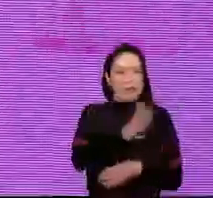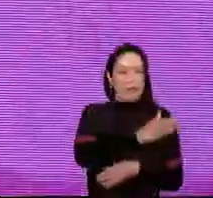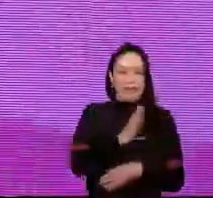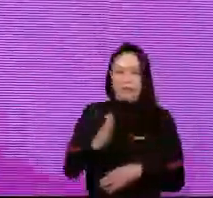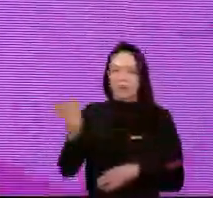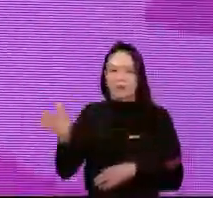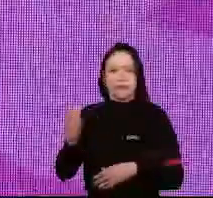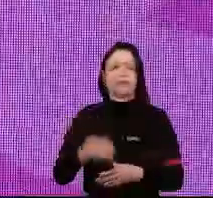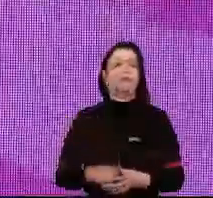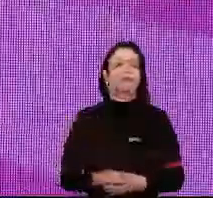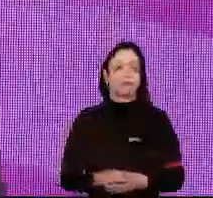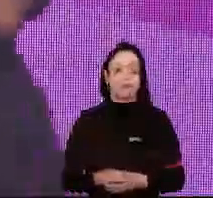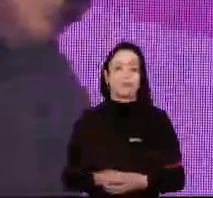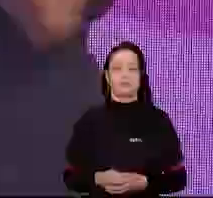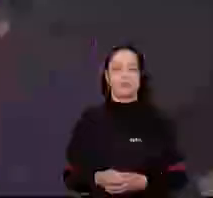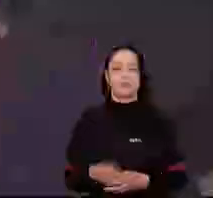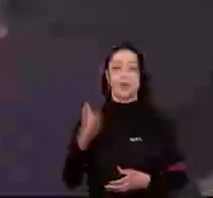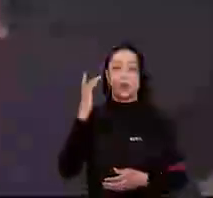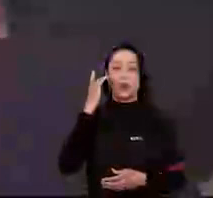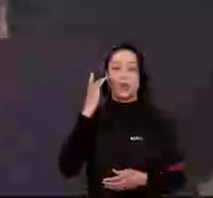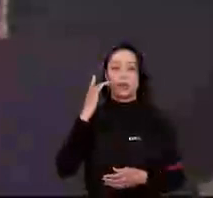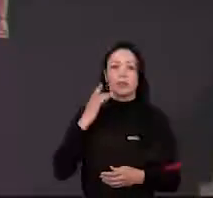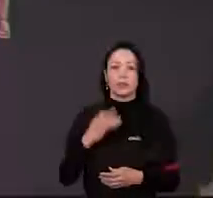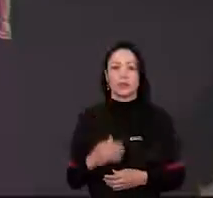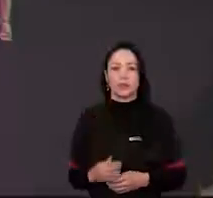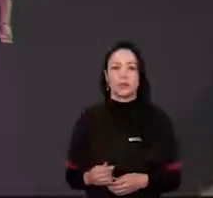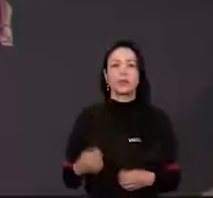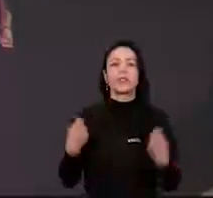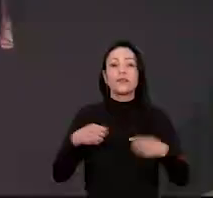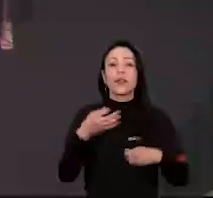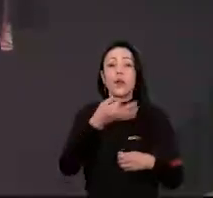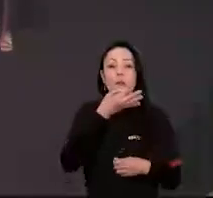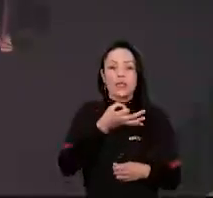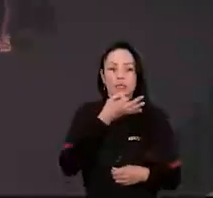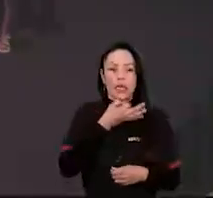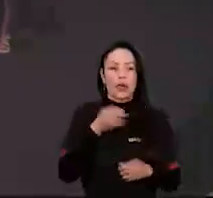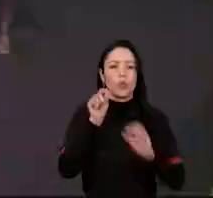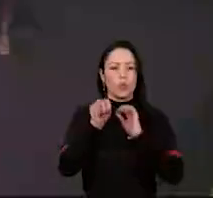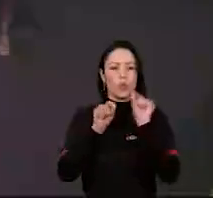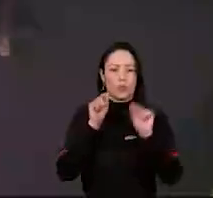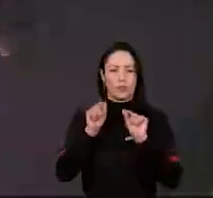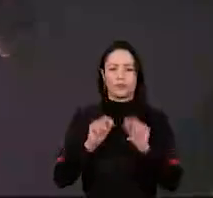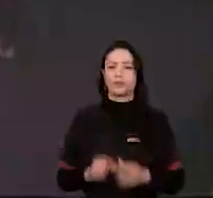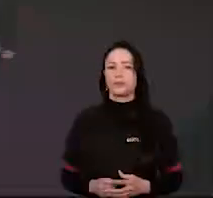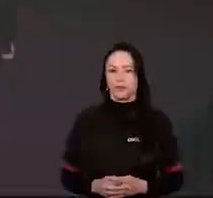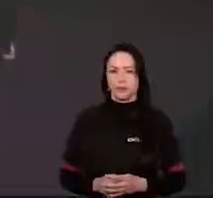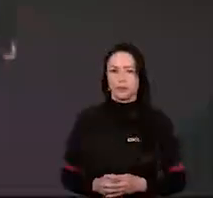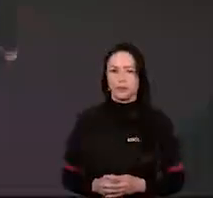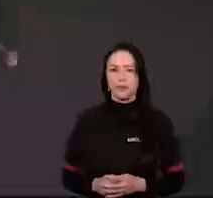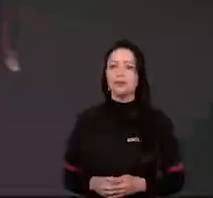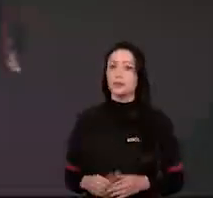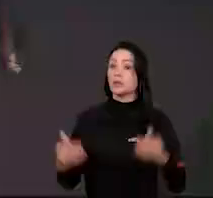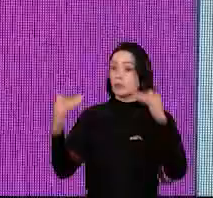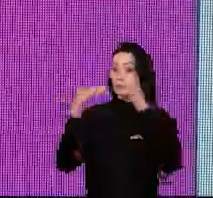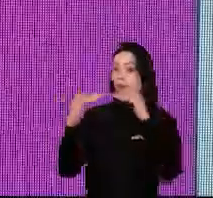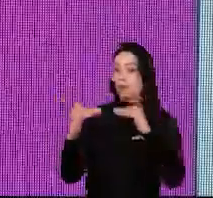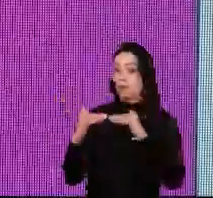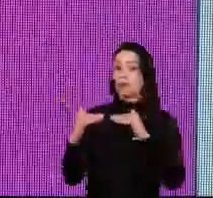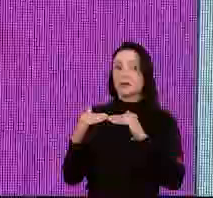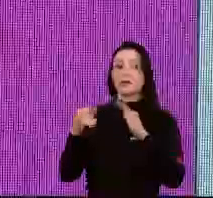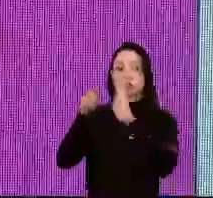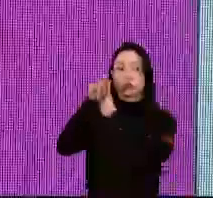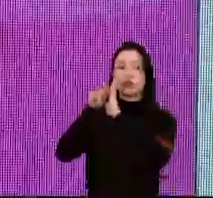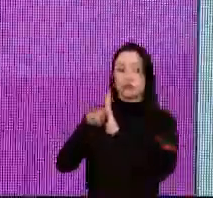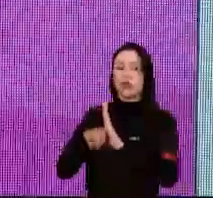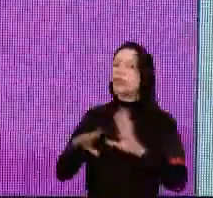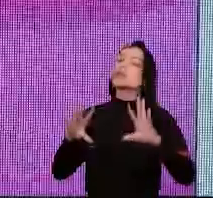lá, metade para cá. Então, eu acho que a gente tem que ver a sua opinião também com relação a isso. Eu concordo com esses exames